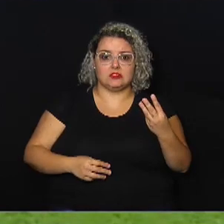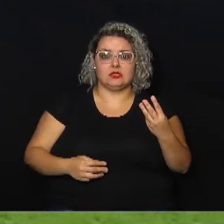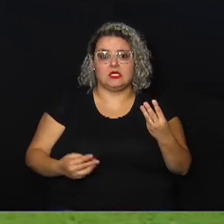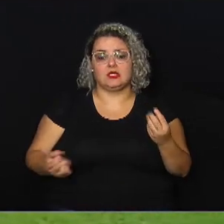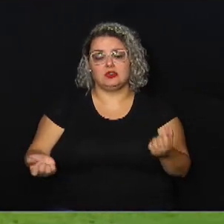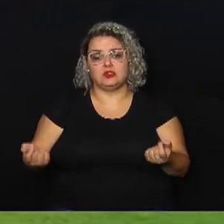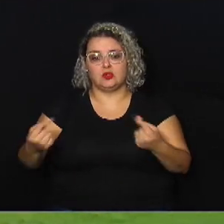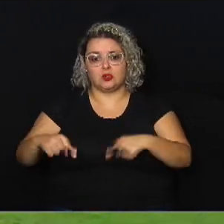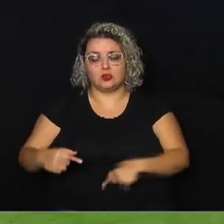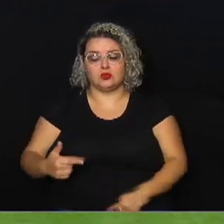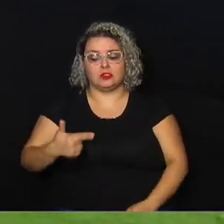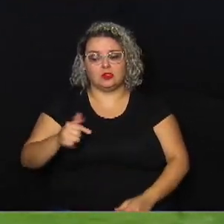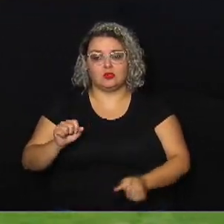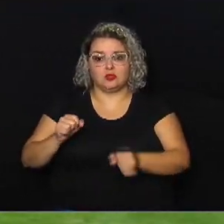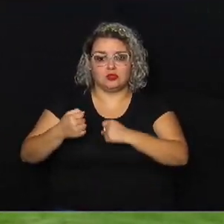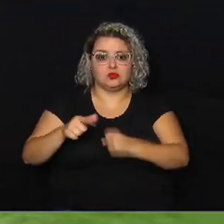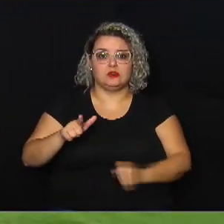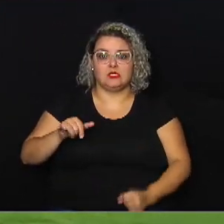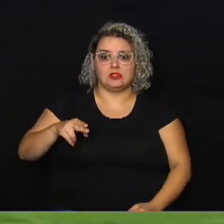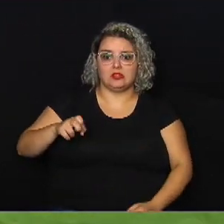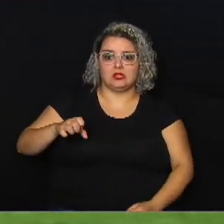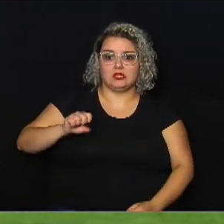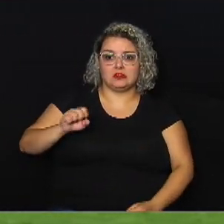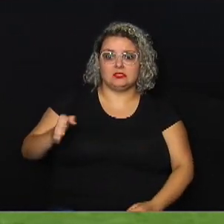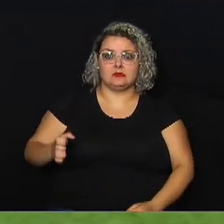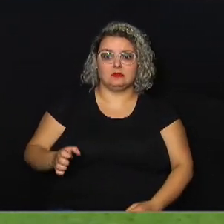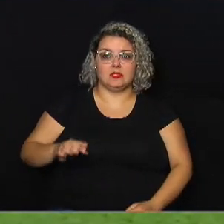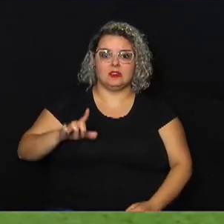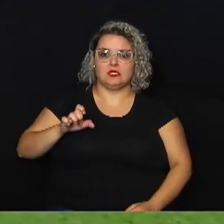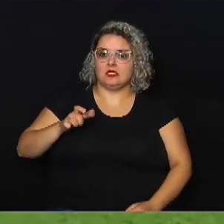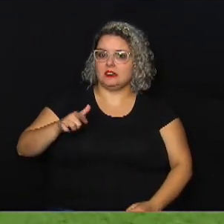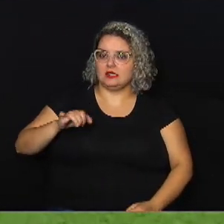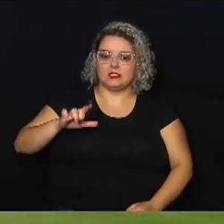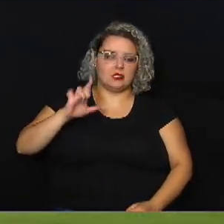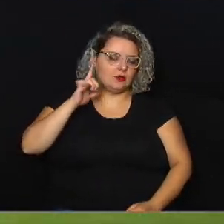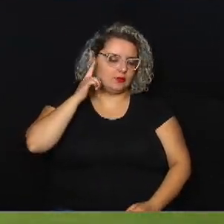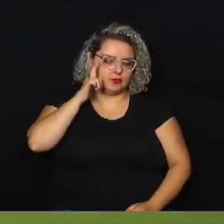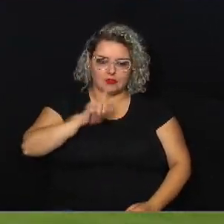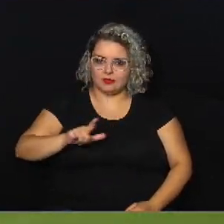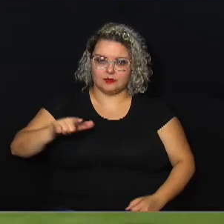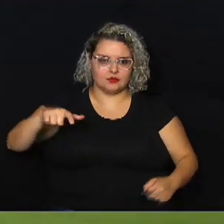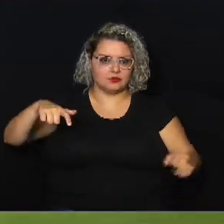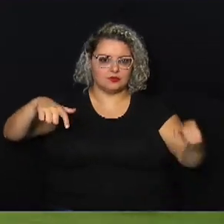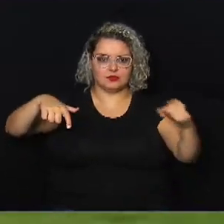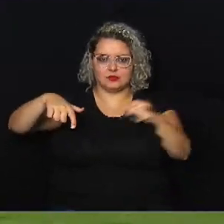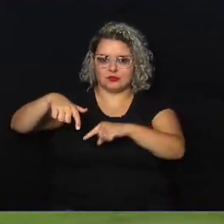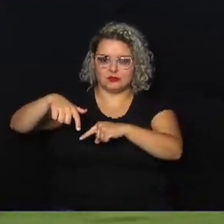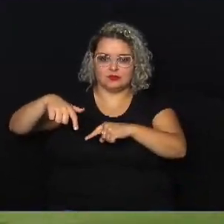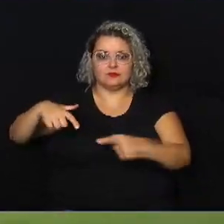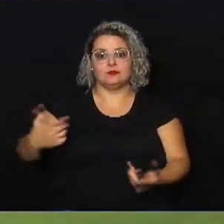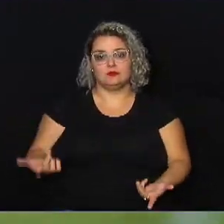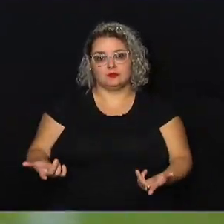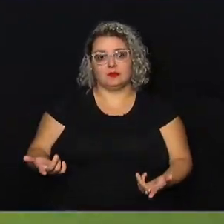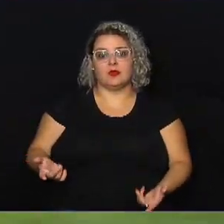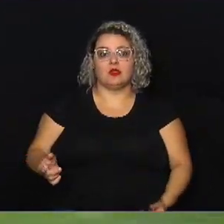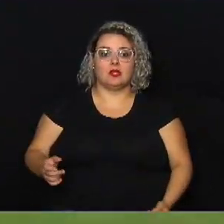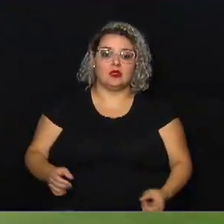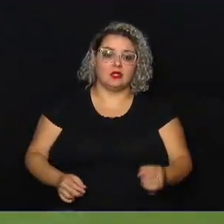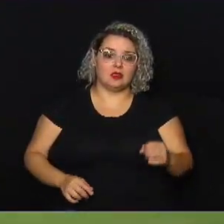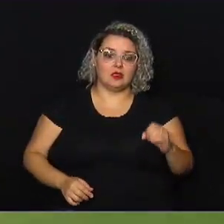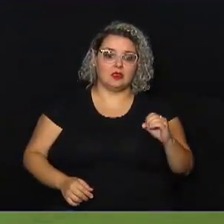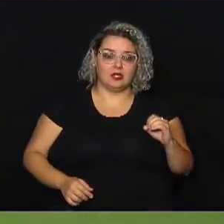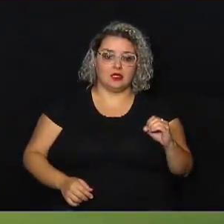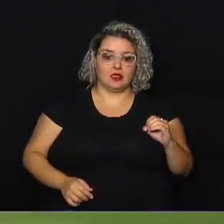2 defensores do Linense, mas Eliel não conseguiu concluir o cruzamento. Então ficou nisso, em